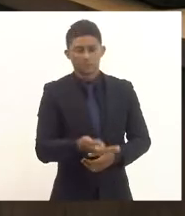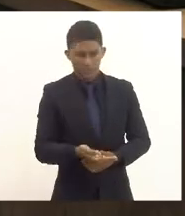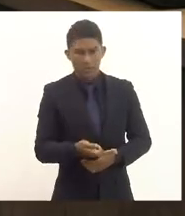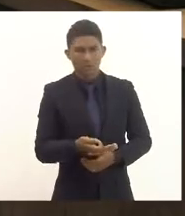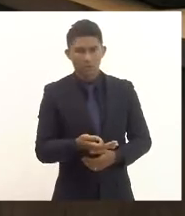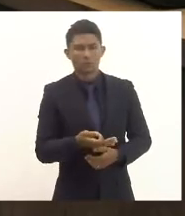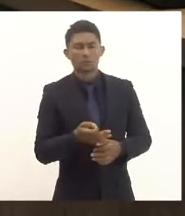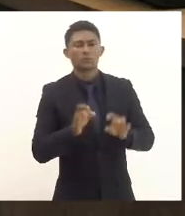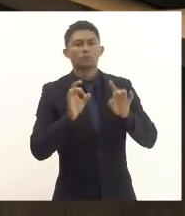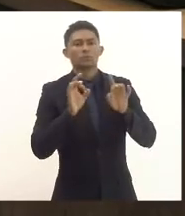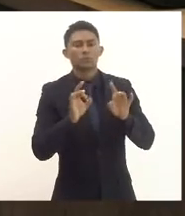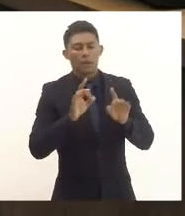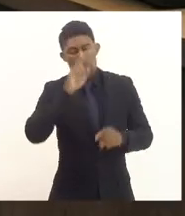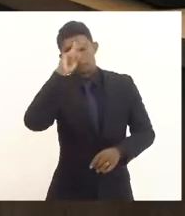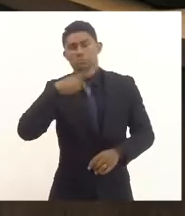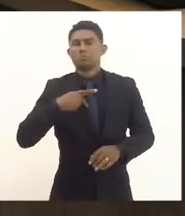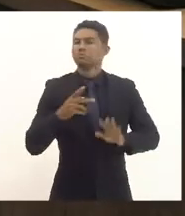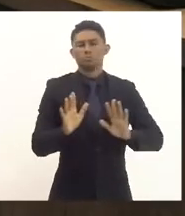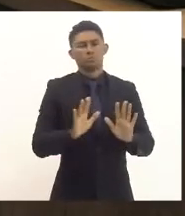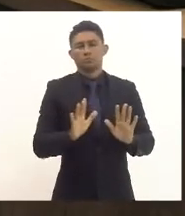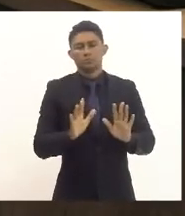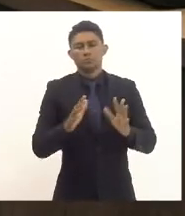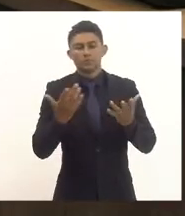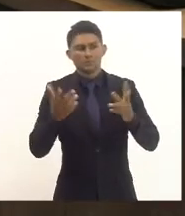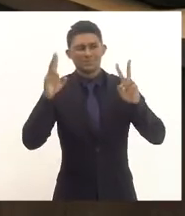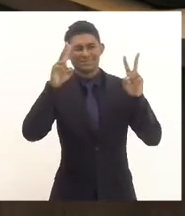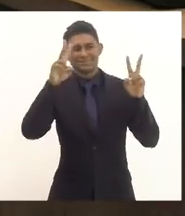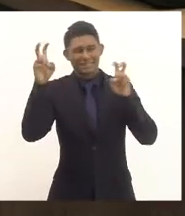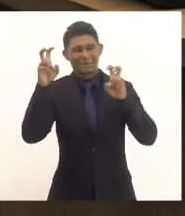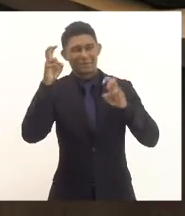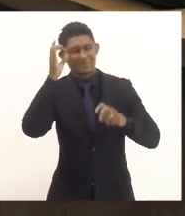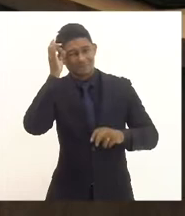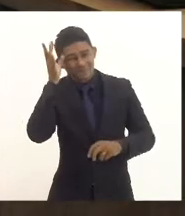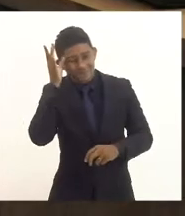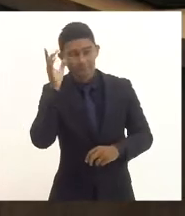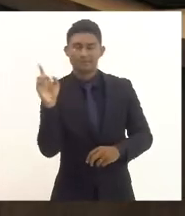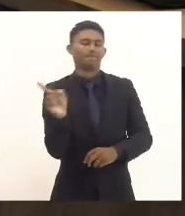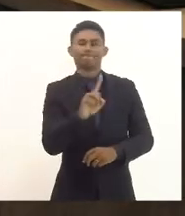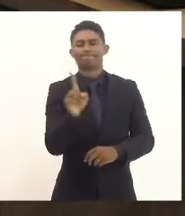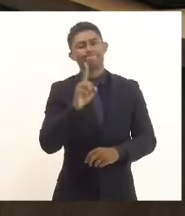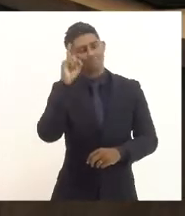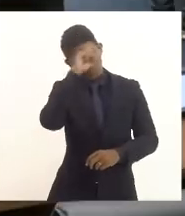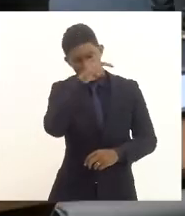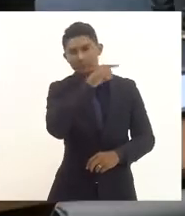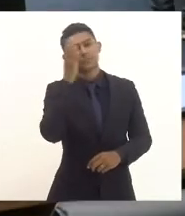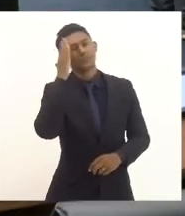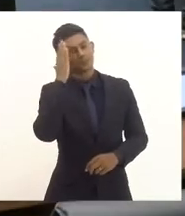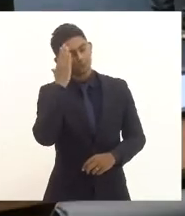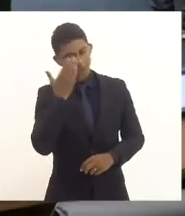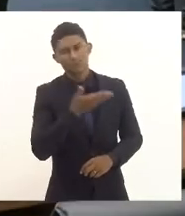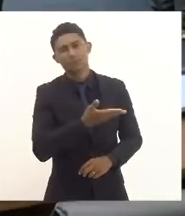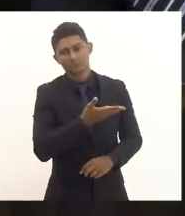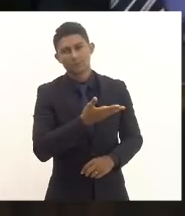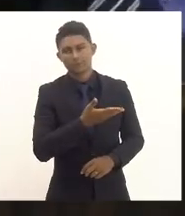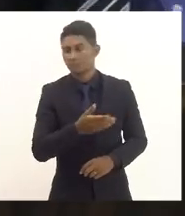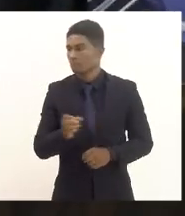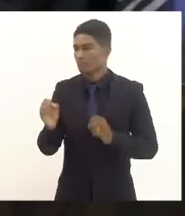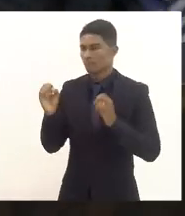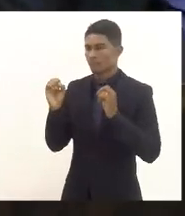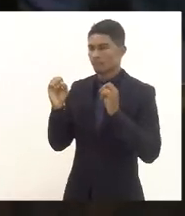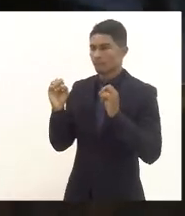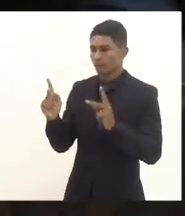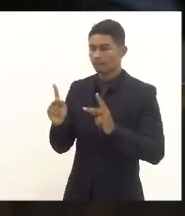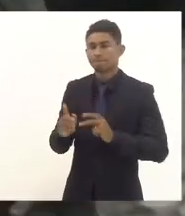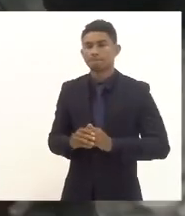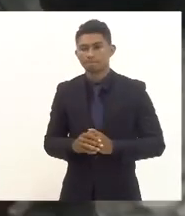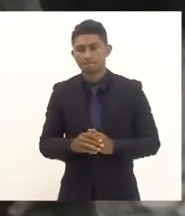não é um um tema fácil de ser superado ele sabe disso Ok vamos fazer a falta de